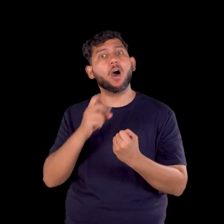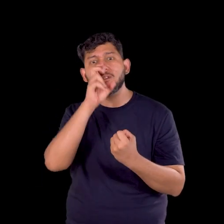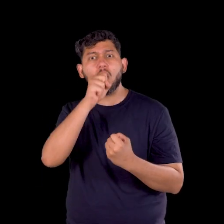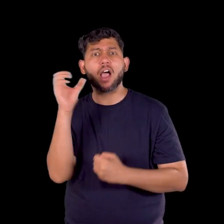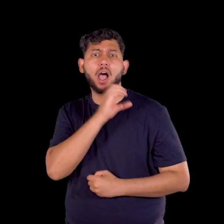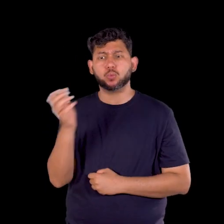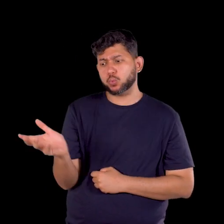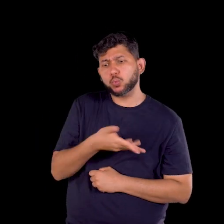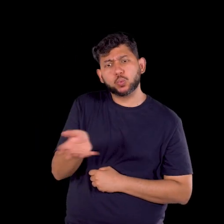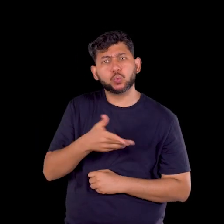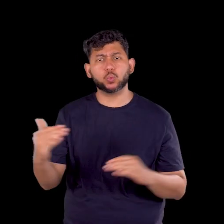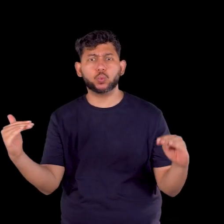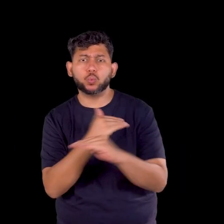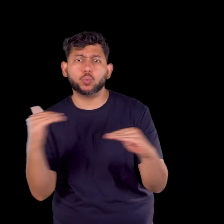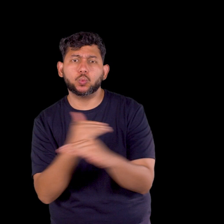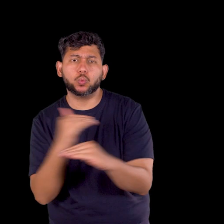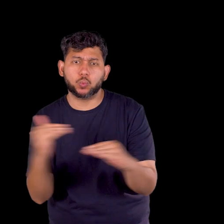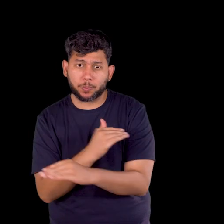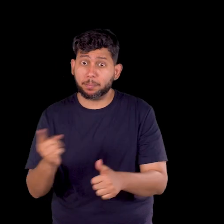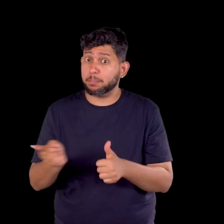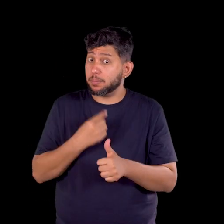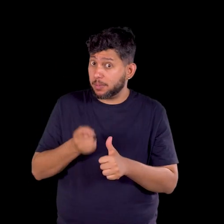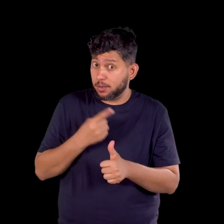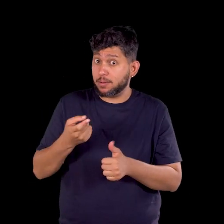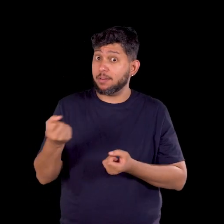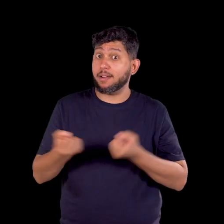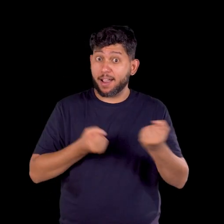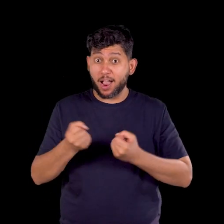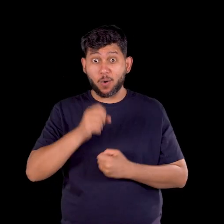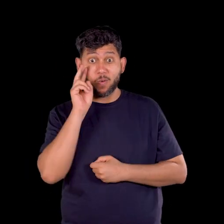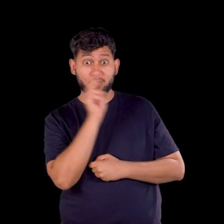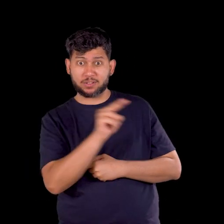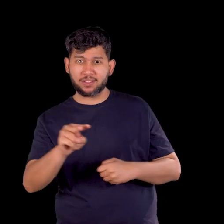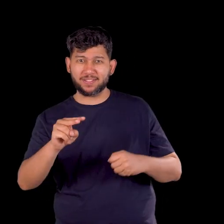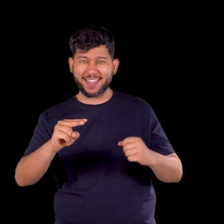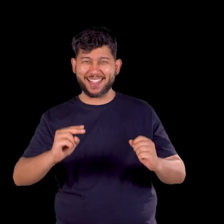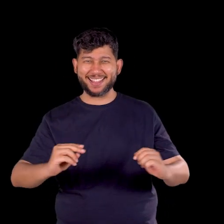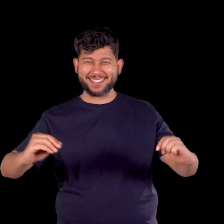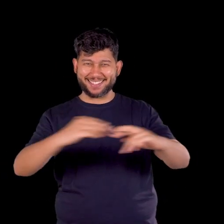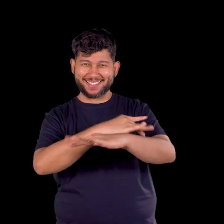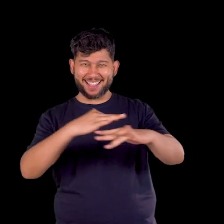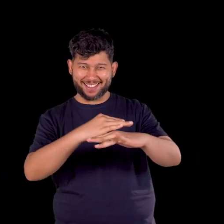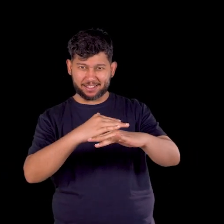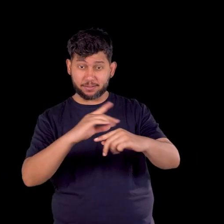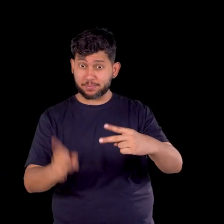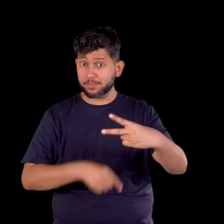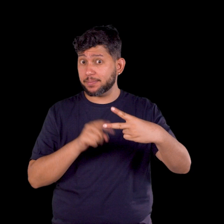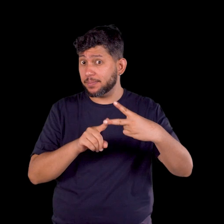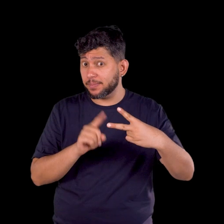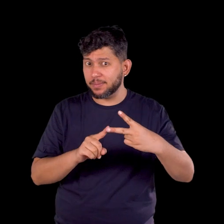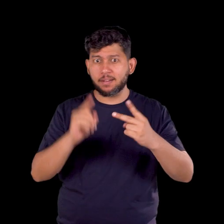vida nacional. Primeiro, os automóveis dominaram a paisagem das grandes cidades e depois os